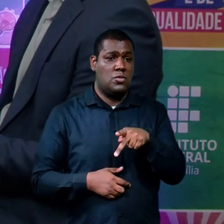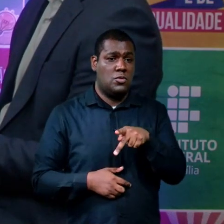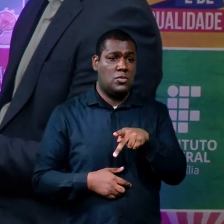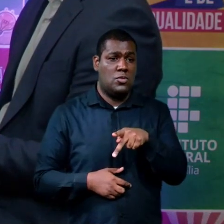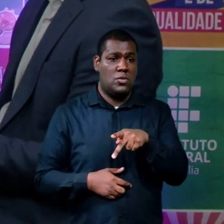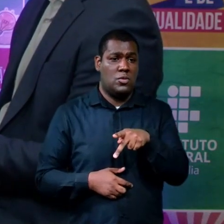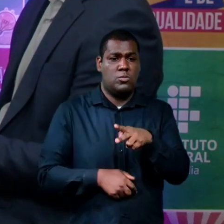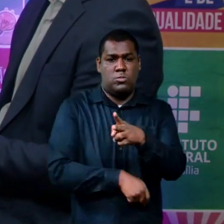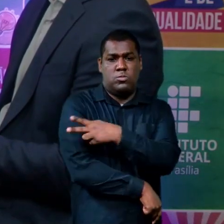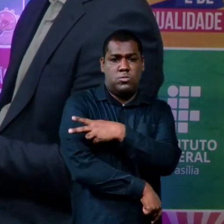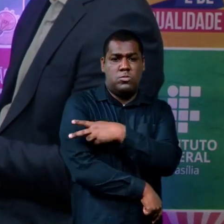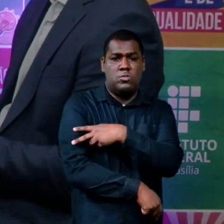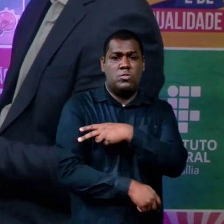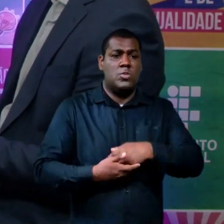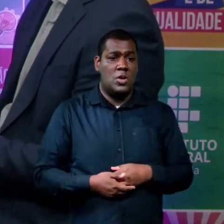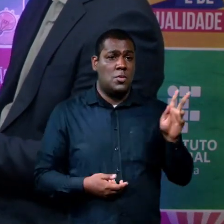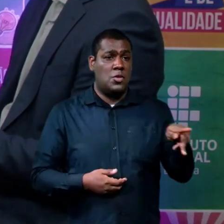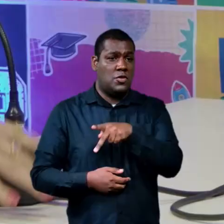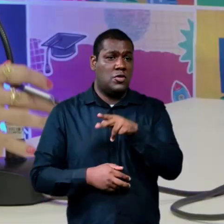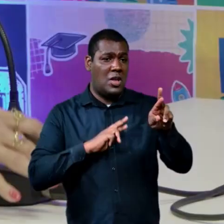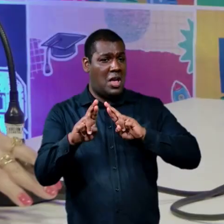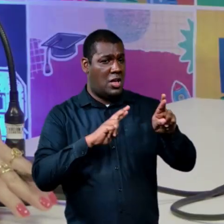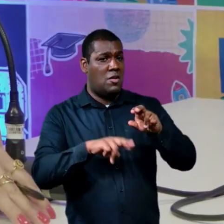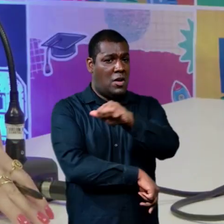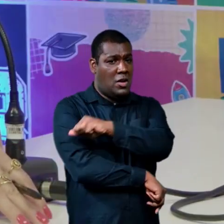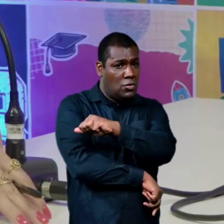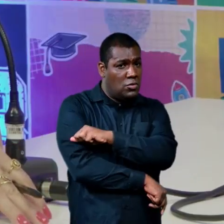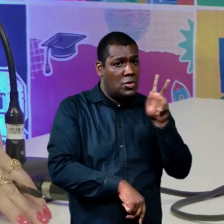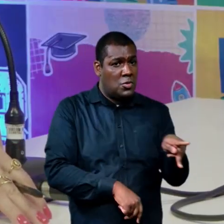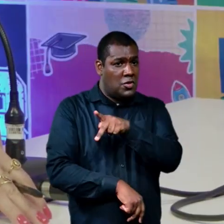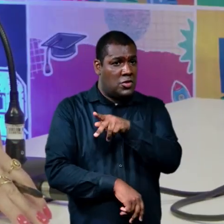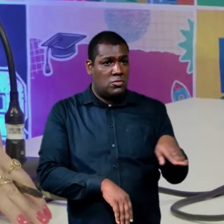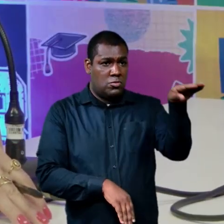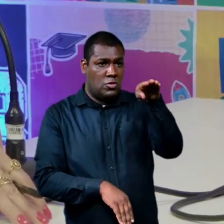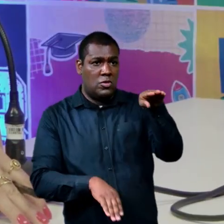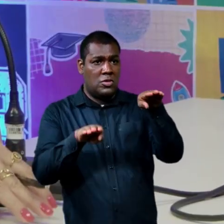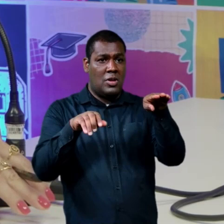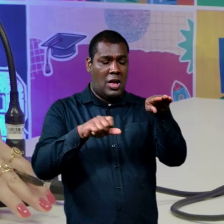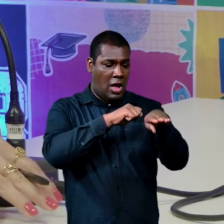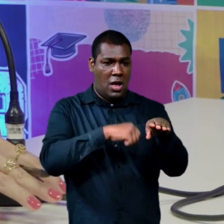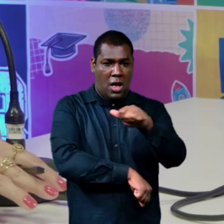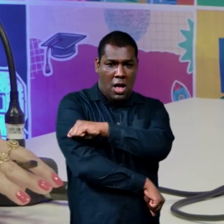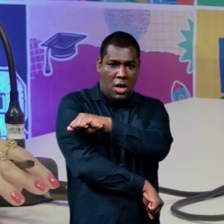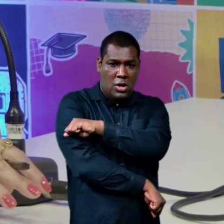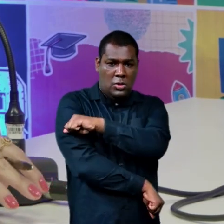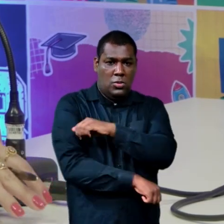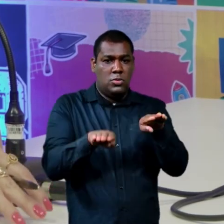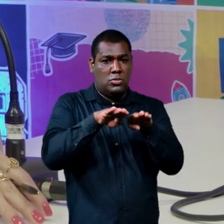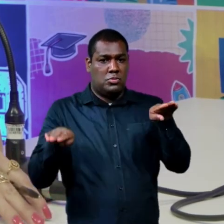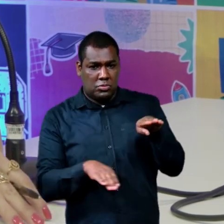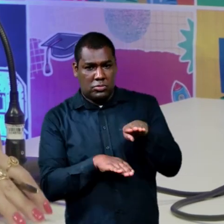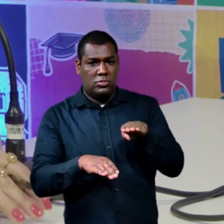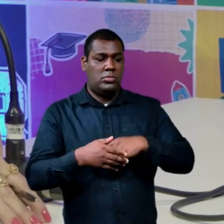além de ter relação de hierarquia com o estudante, ele também ocupa um cargo de gestão. Bom, e aí, imagine